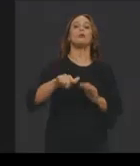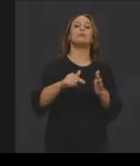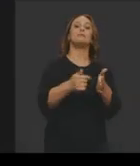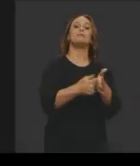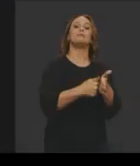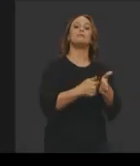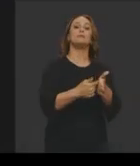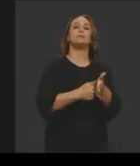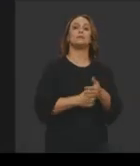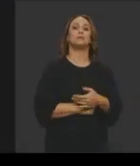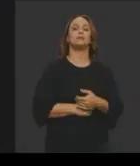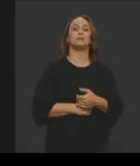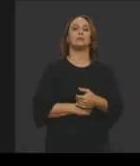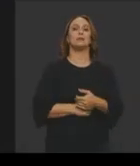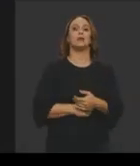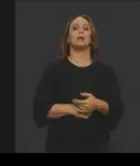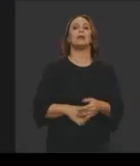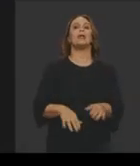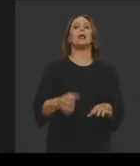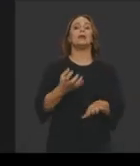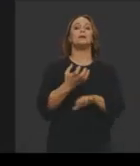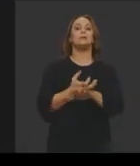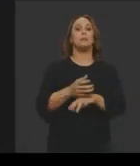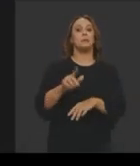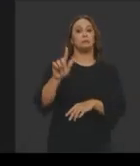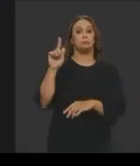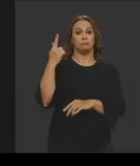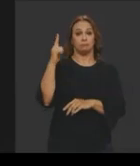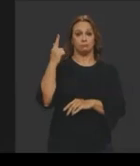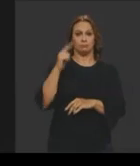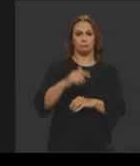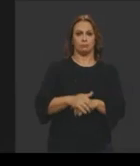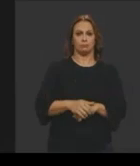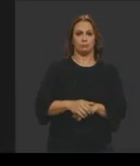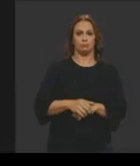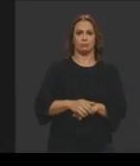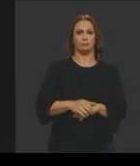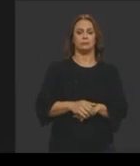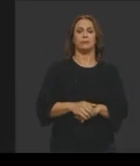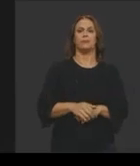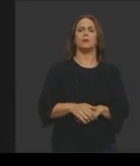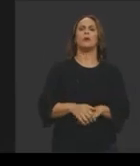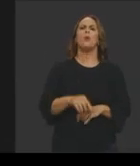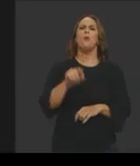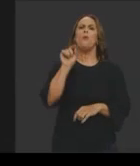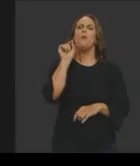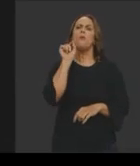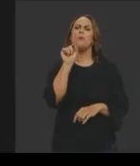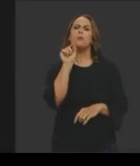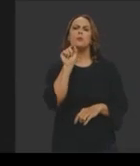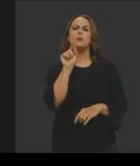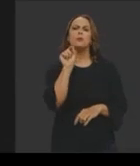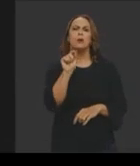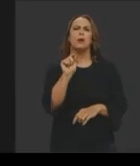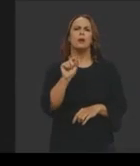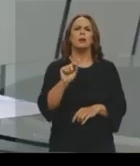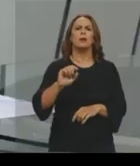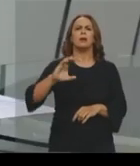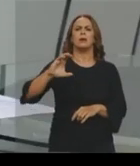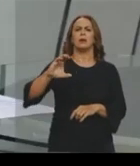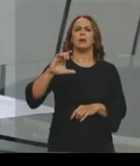uma pergunta para a geografia. O que é uma cláusula democrática?